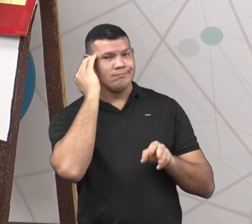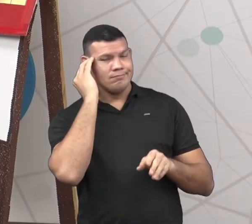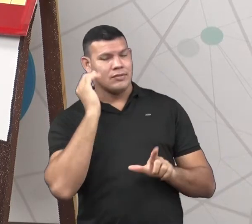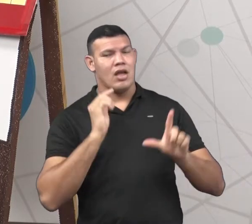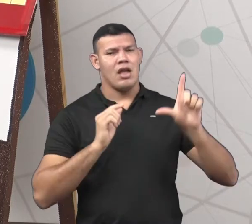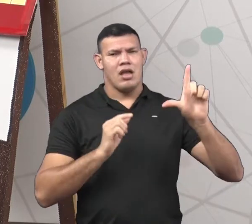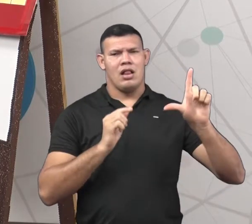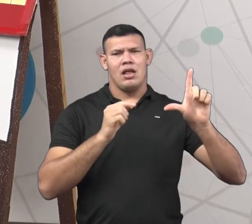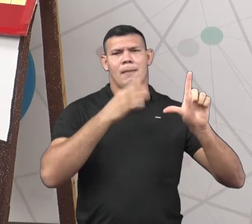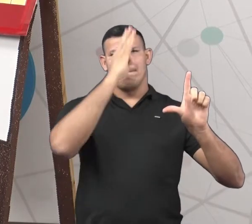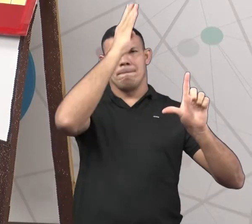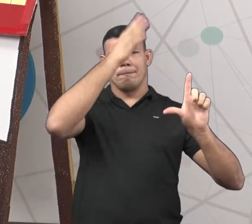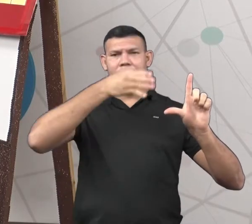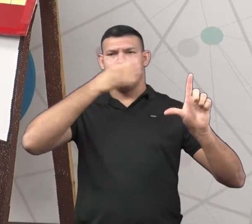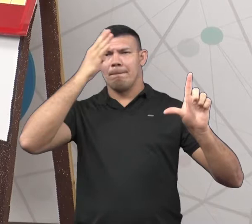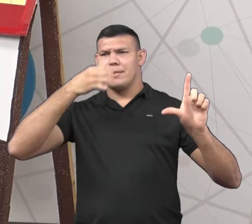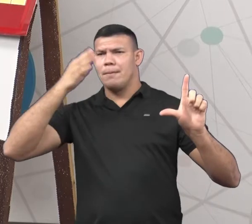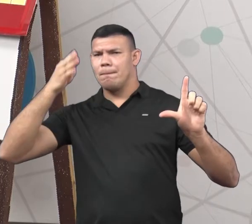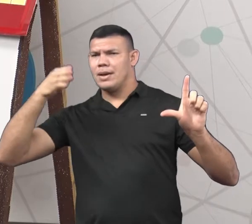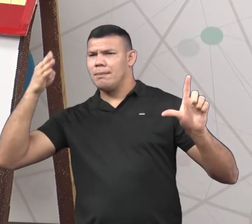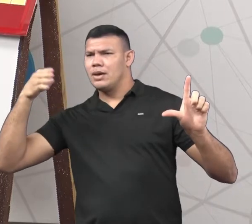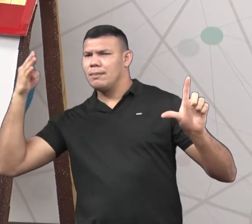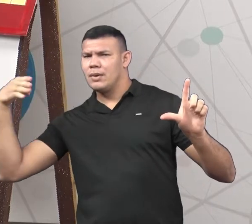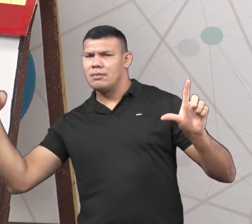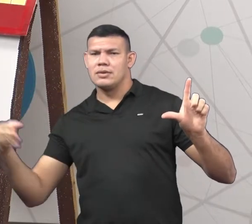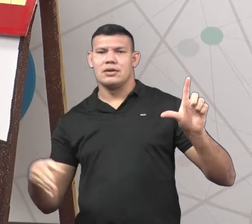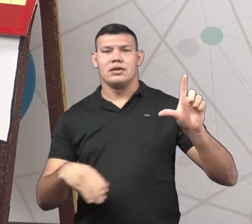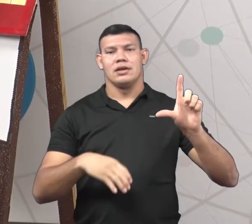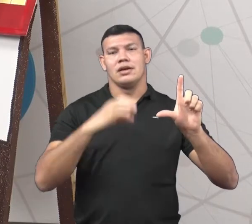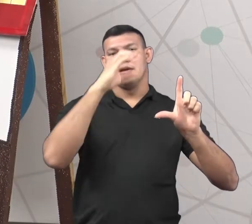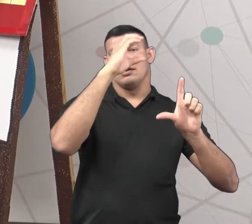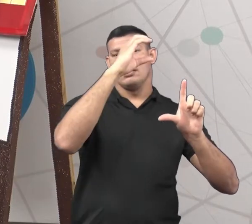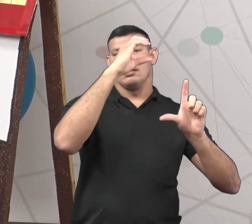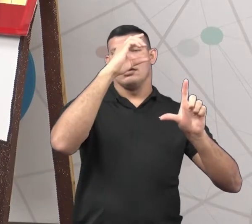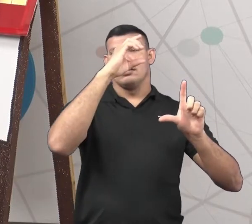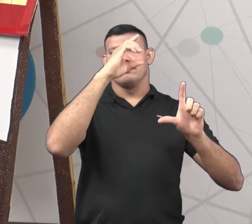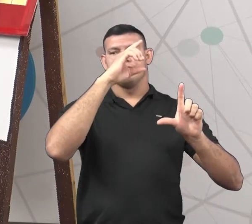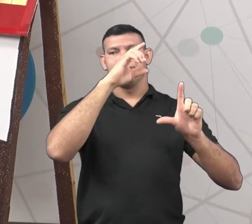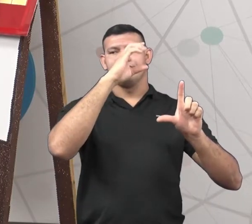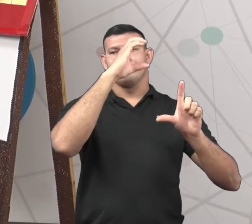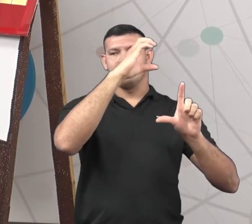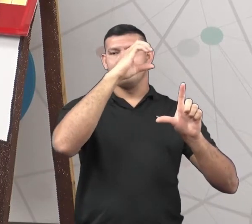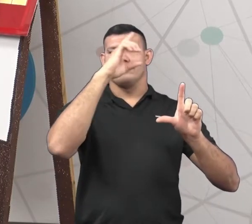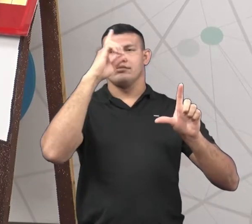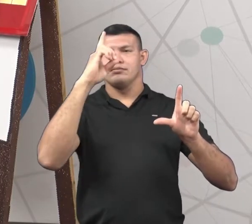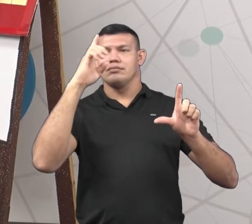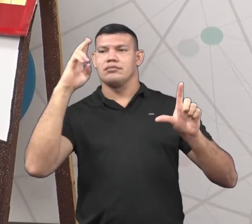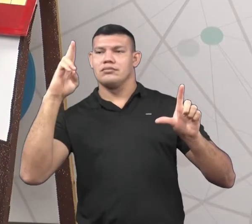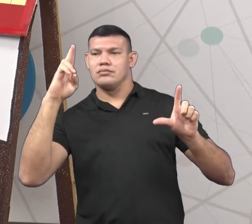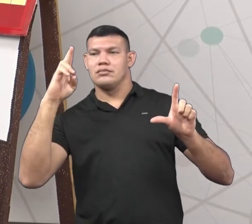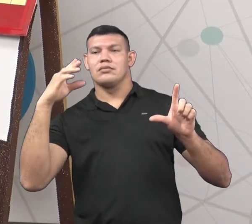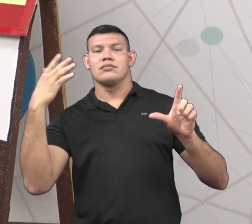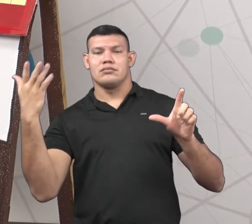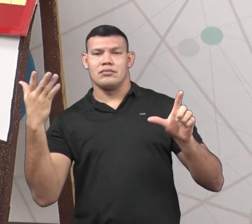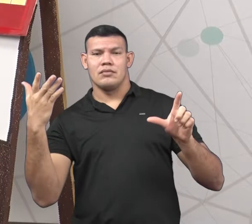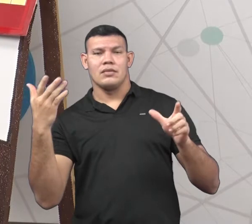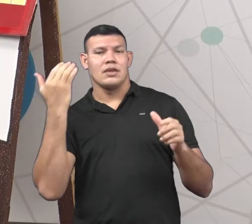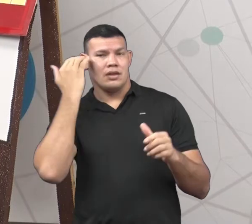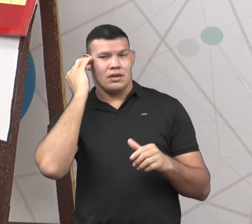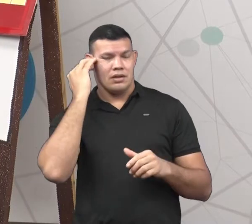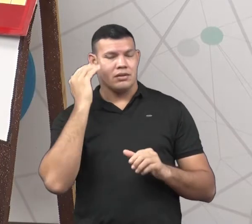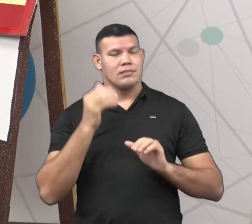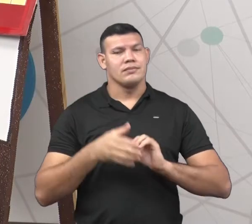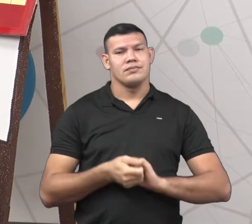unidades. Mas eu sei que esse 2 na ordem das dezenas, ele vale 20,